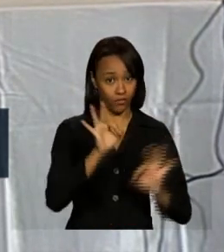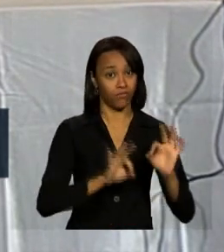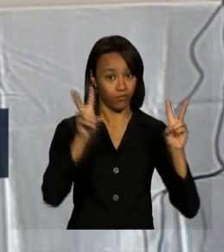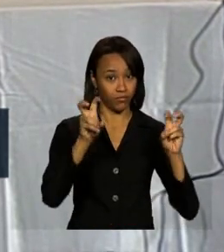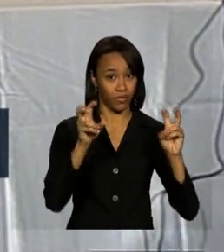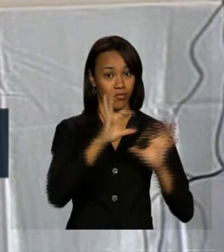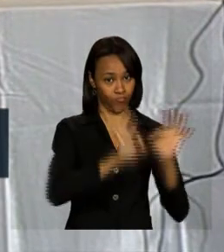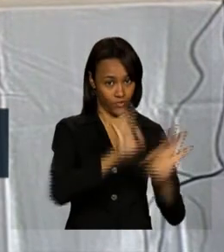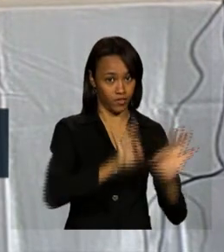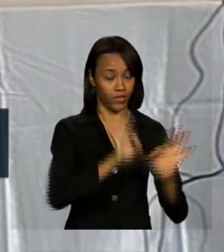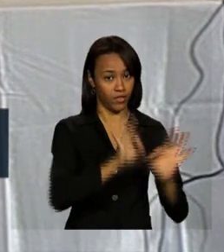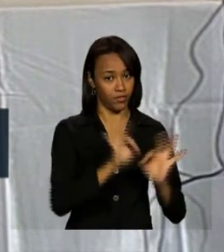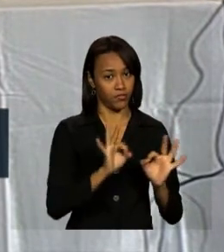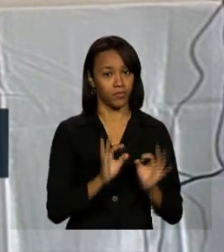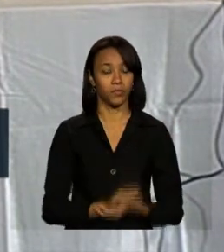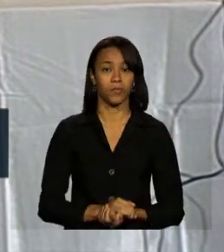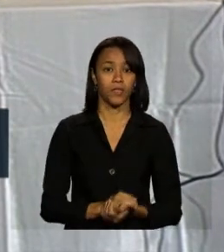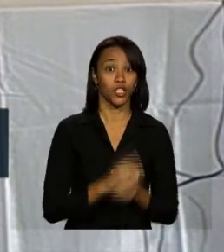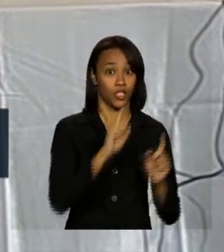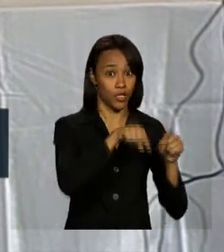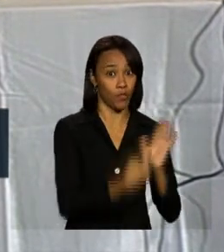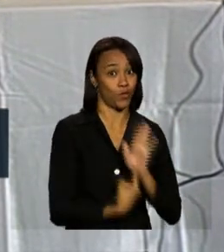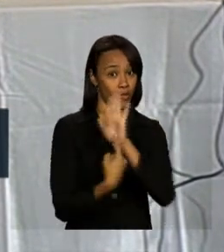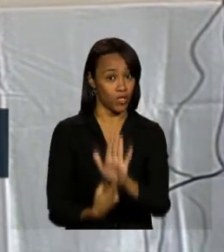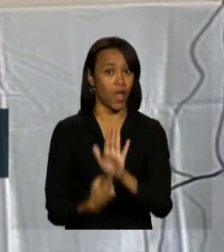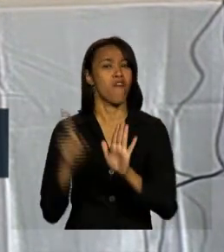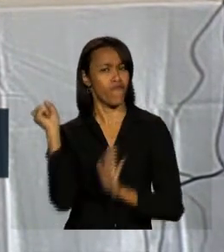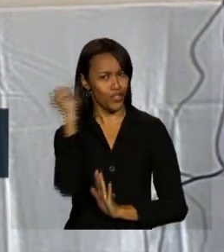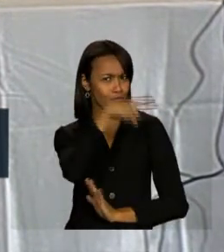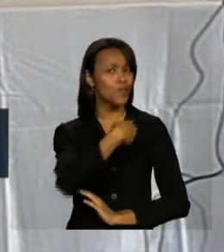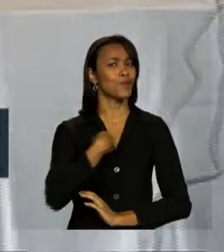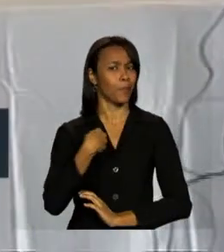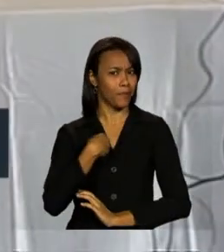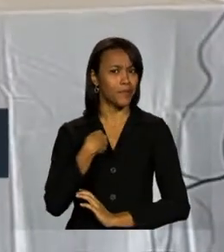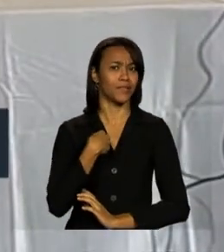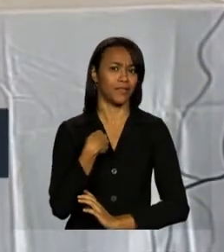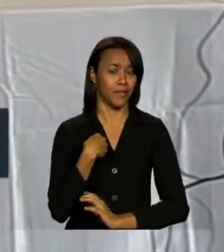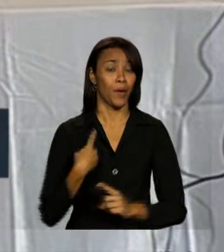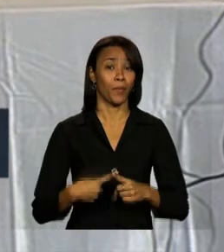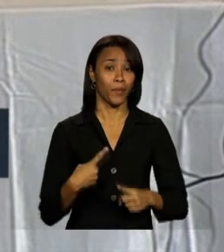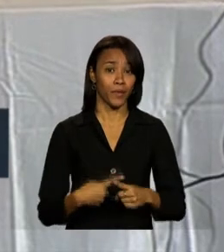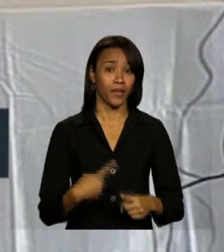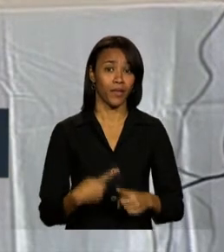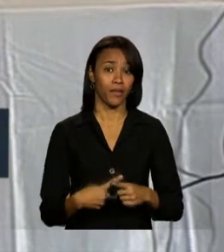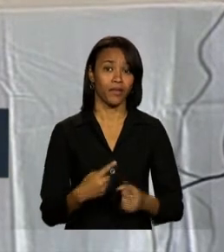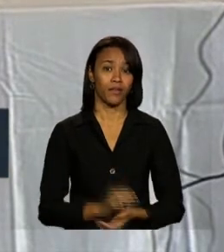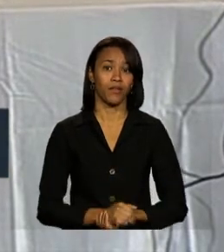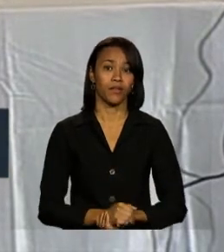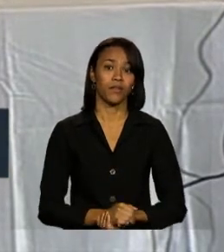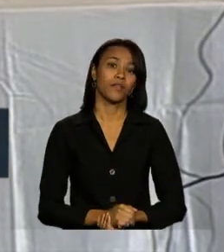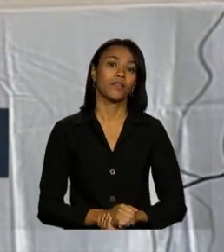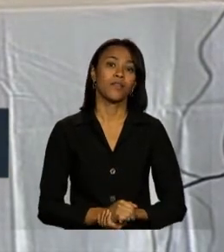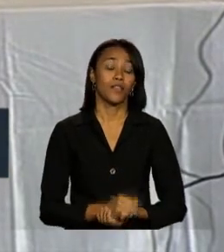tentando de fazer a apresentação do projeto. Foi muito difícil para mim, porque tive uma resistência de